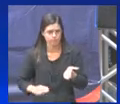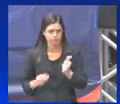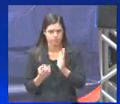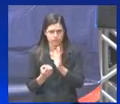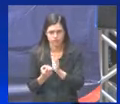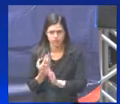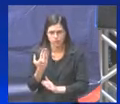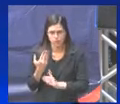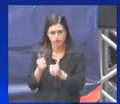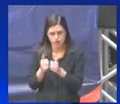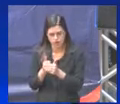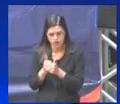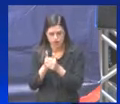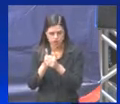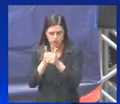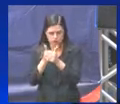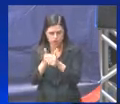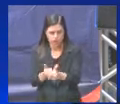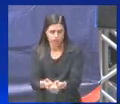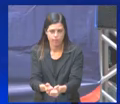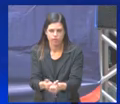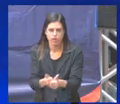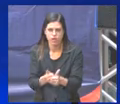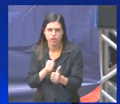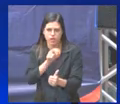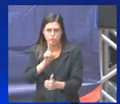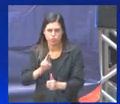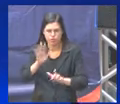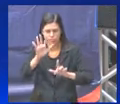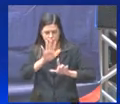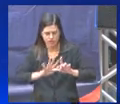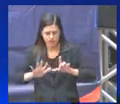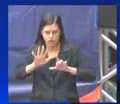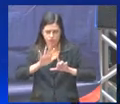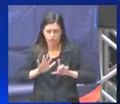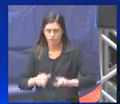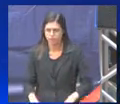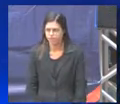e acompanhada por meio dessa plataforma.